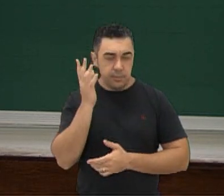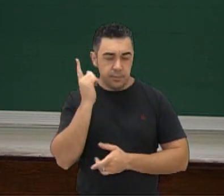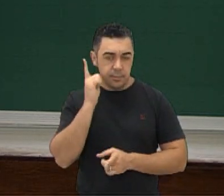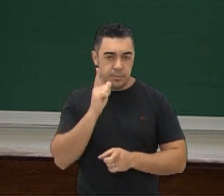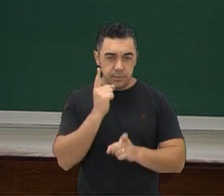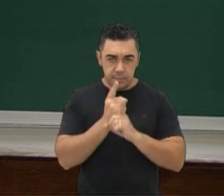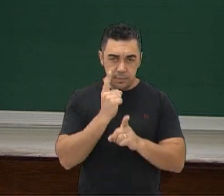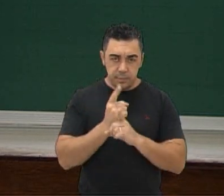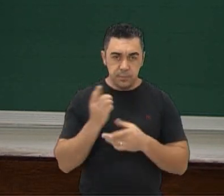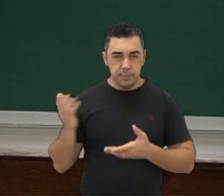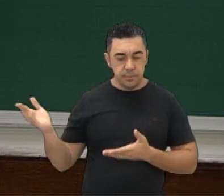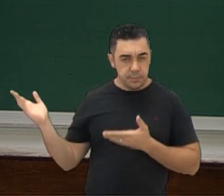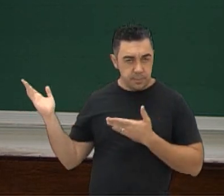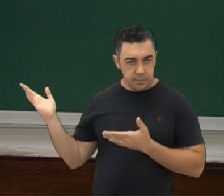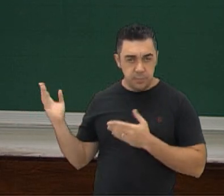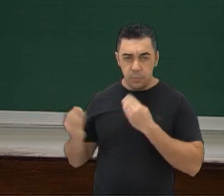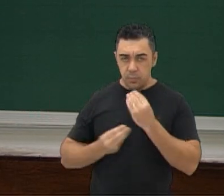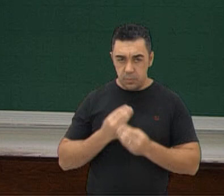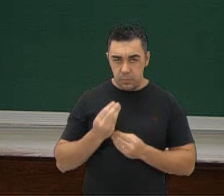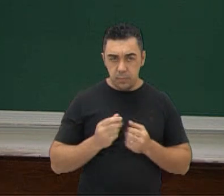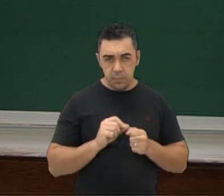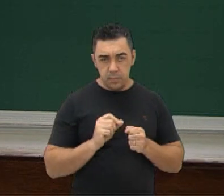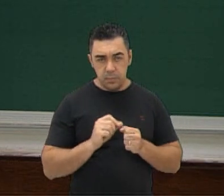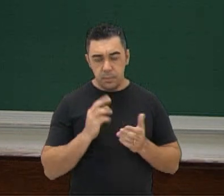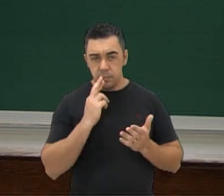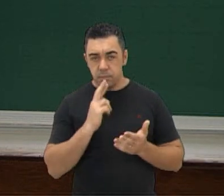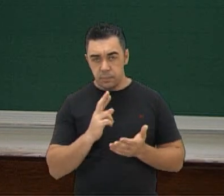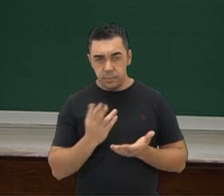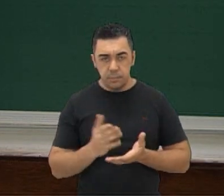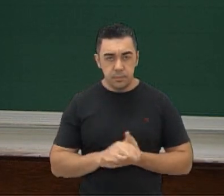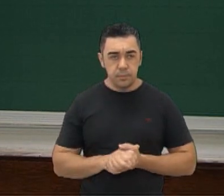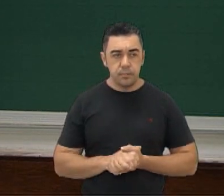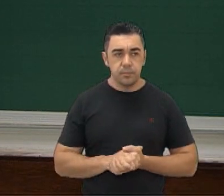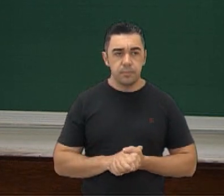identificar nesse contexto aqui como fazer a representação dele.